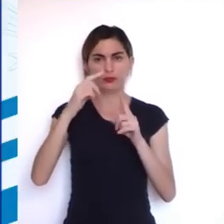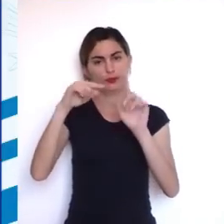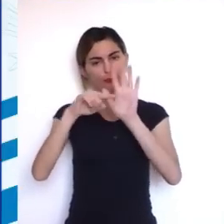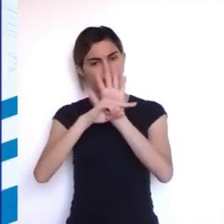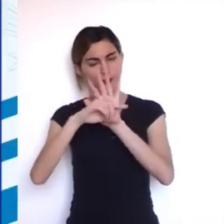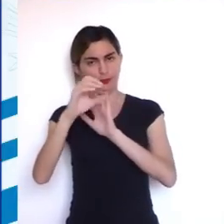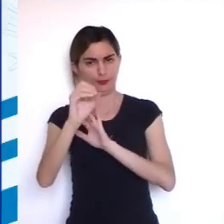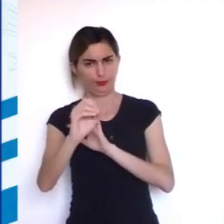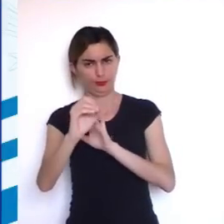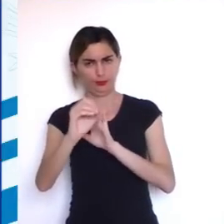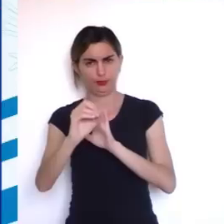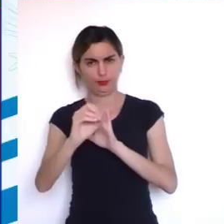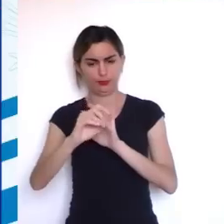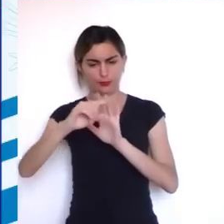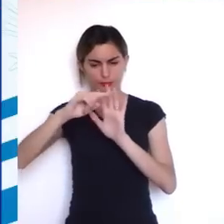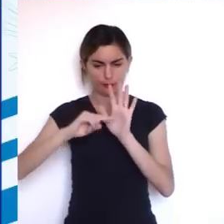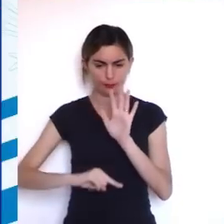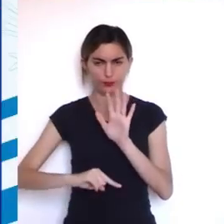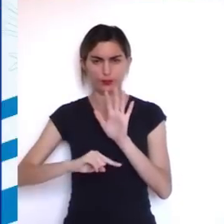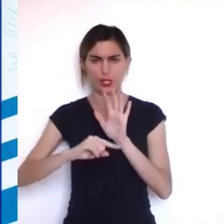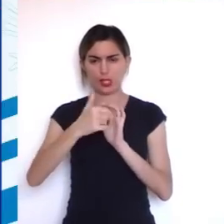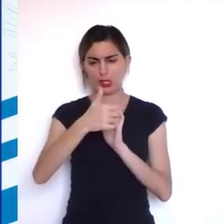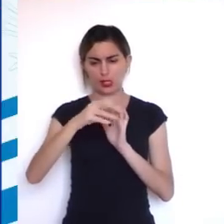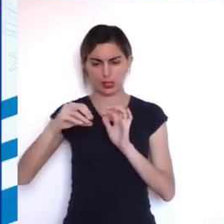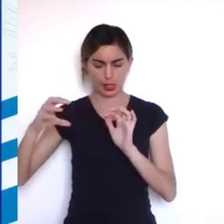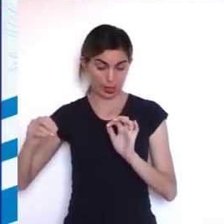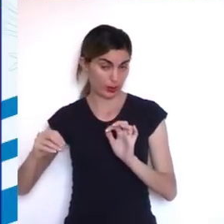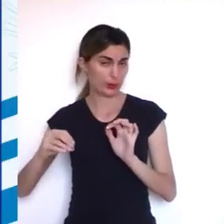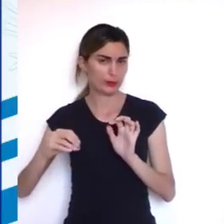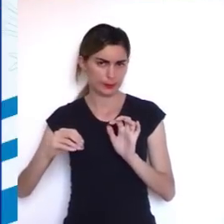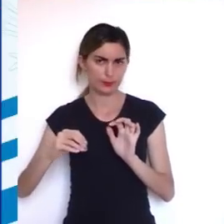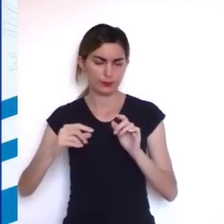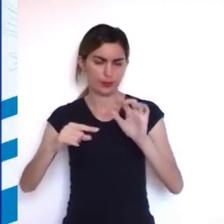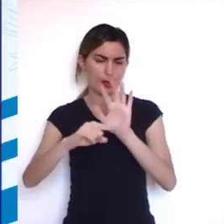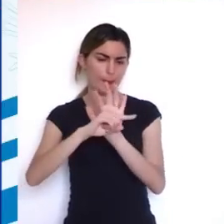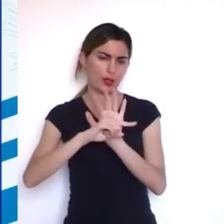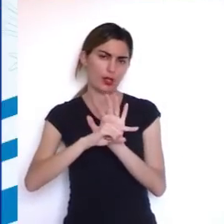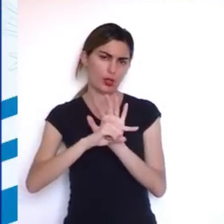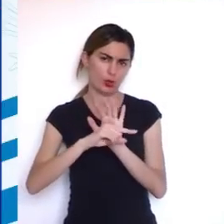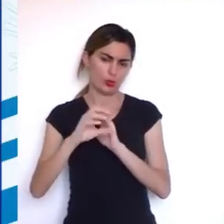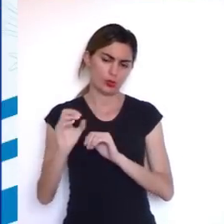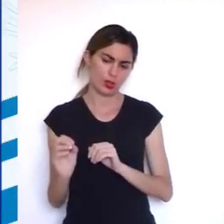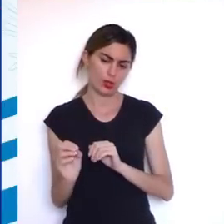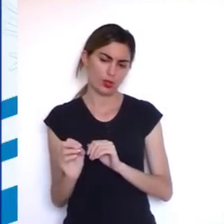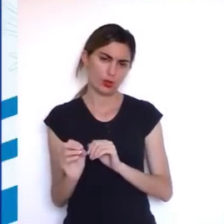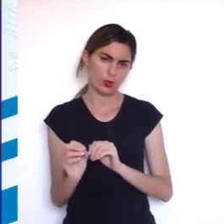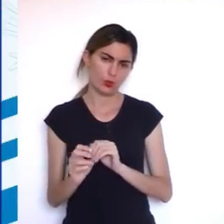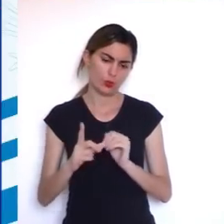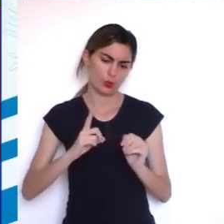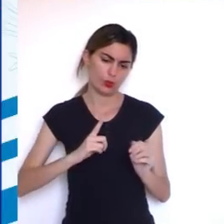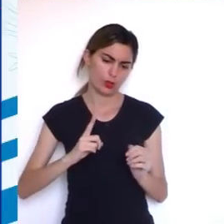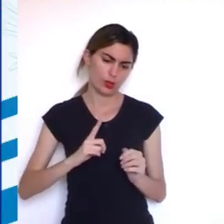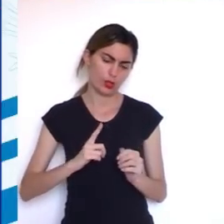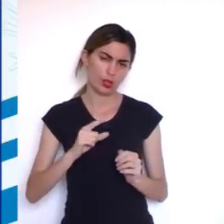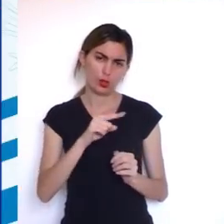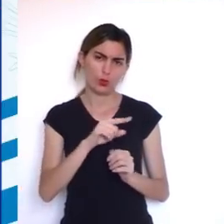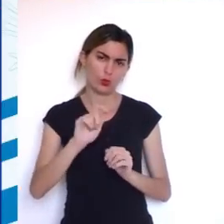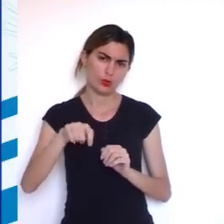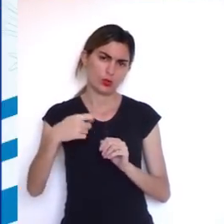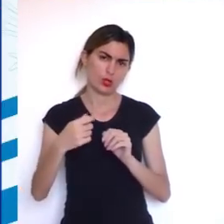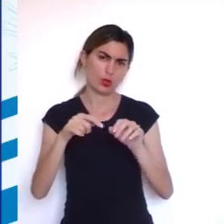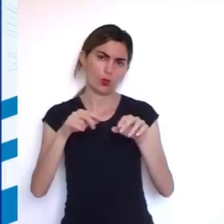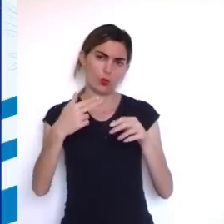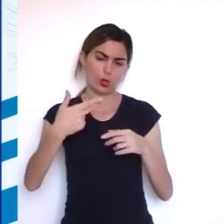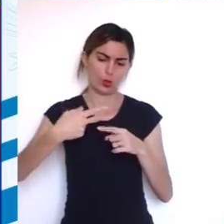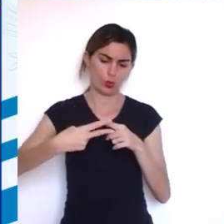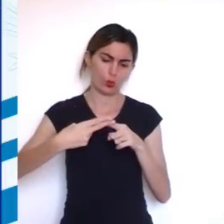Celsius, menos 0. Embaixo eu tenho 100, menos 0. Eu tenho ali o